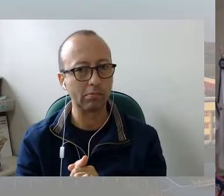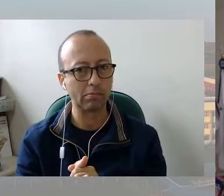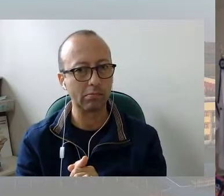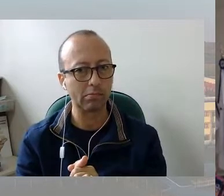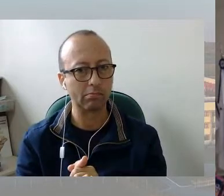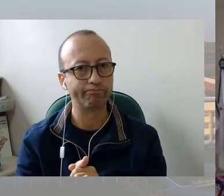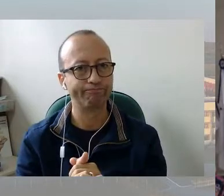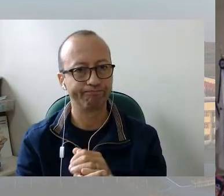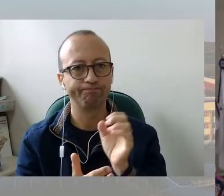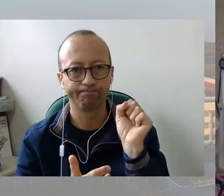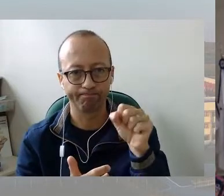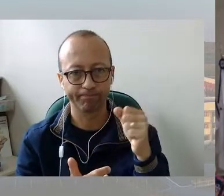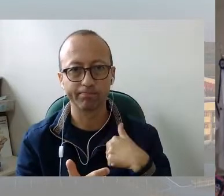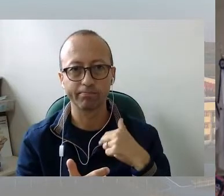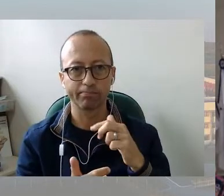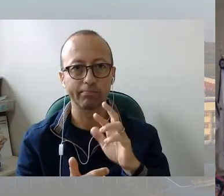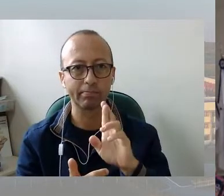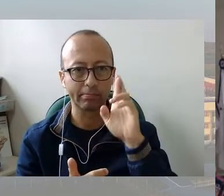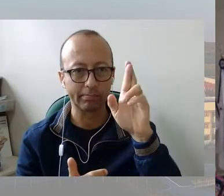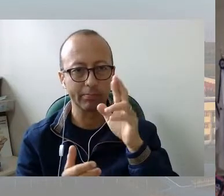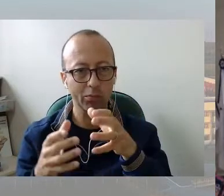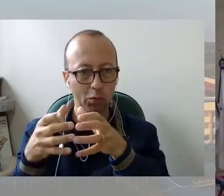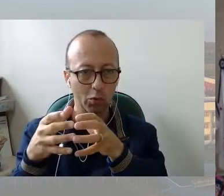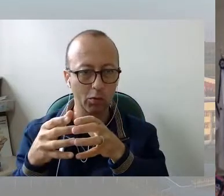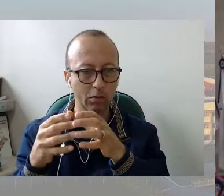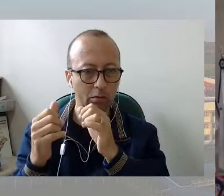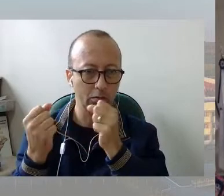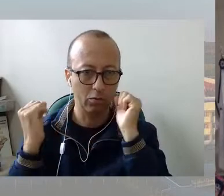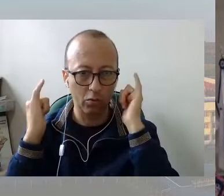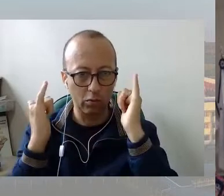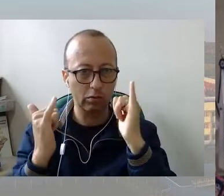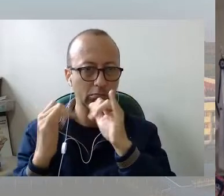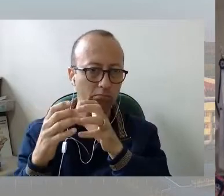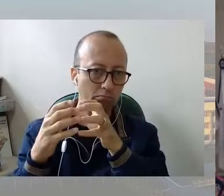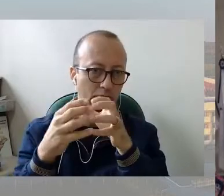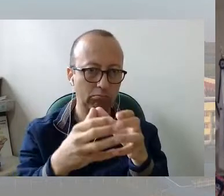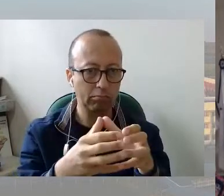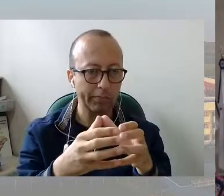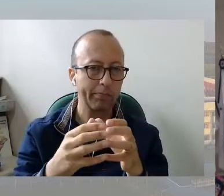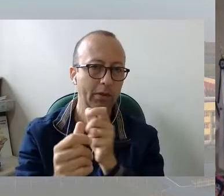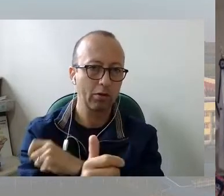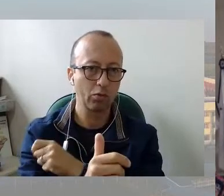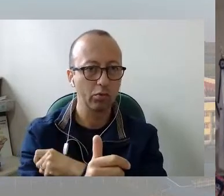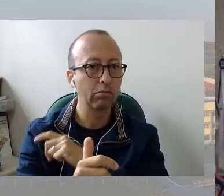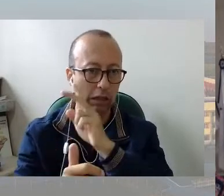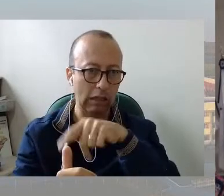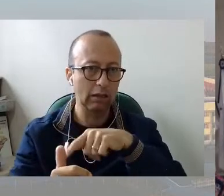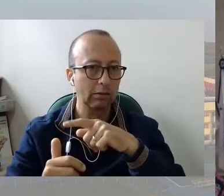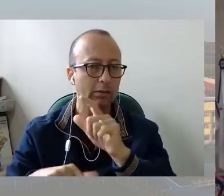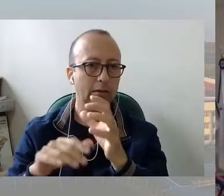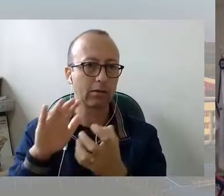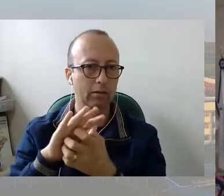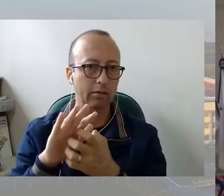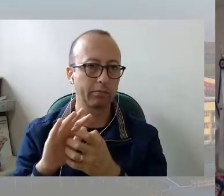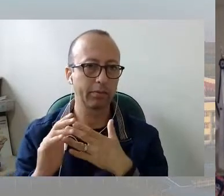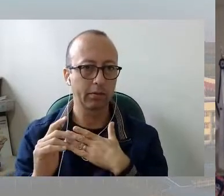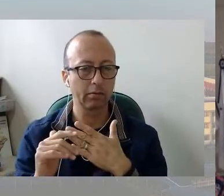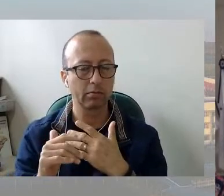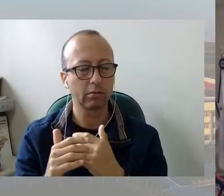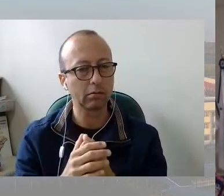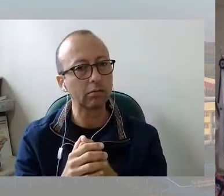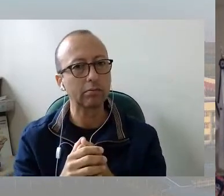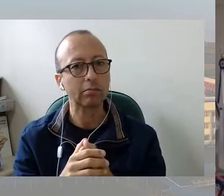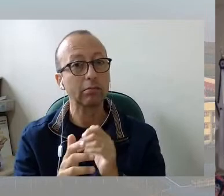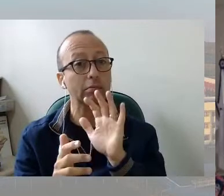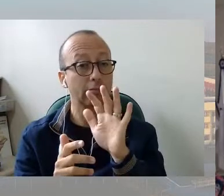relação à organização do transporte, e a maioria dos alunos eram nossos. Isso não significa que